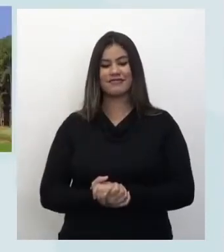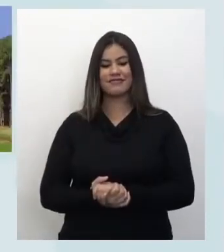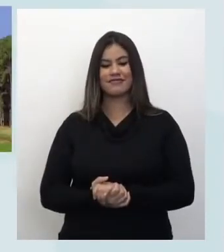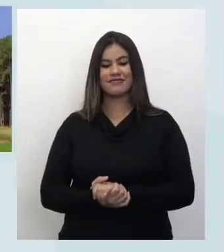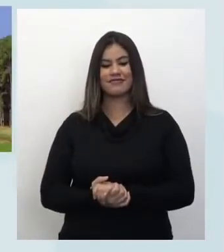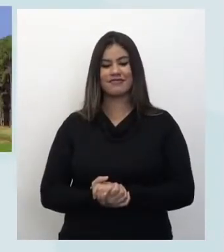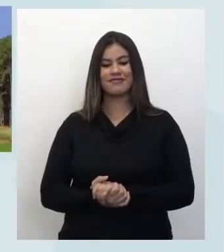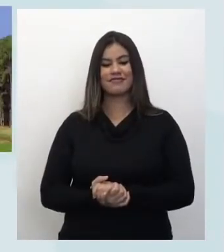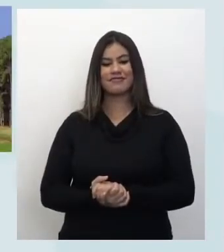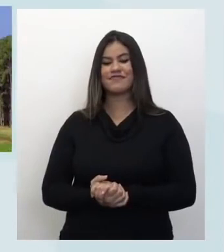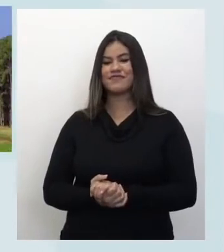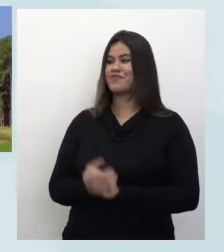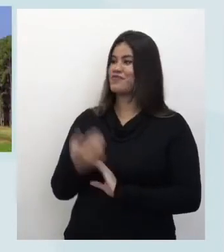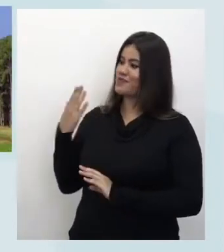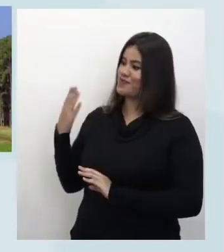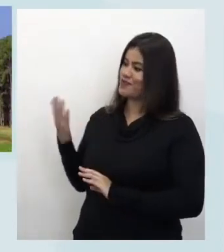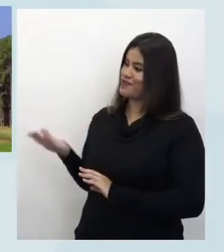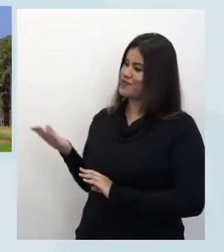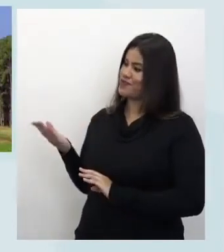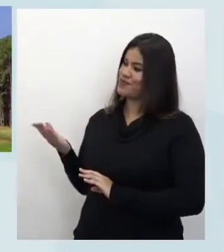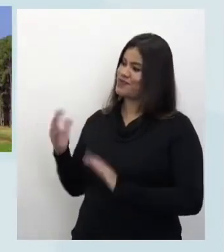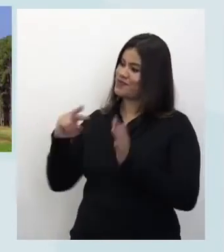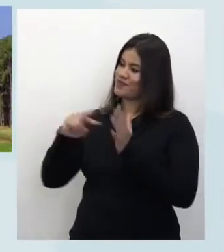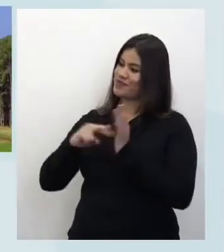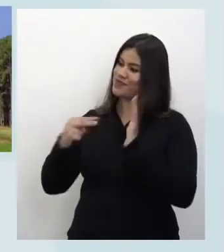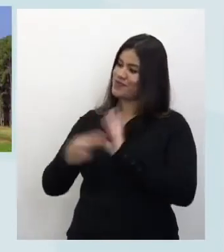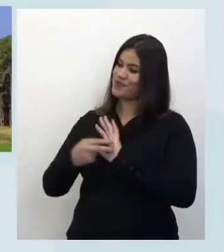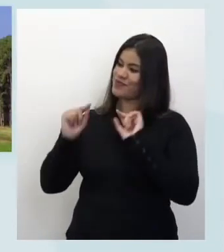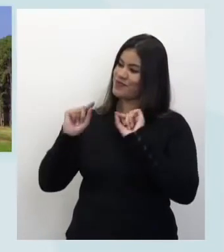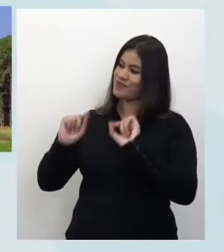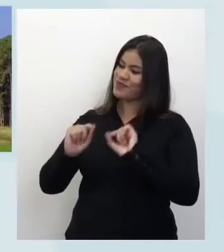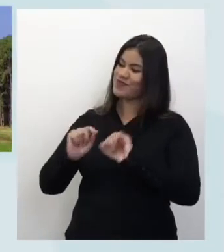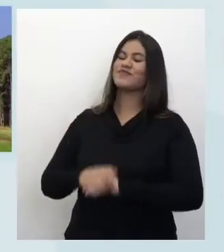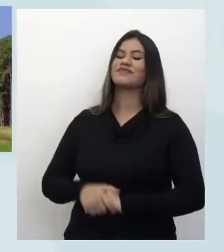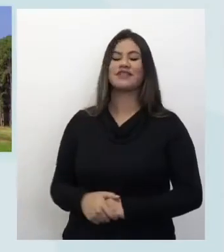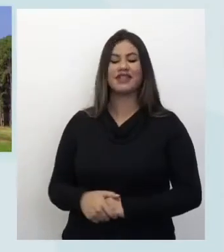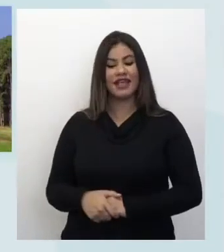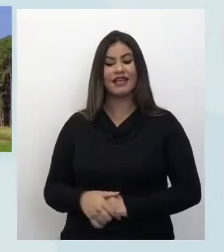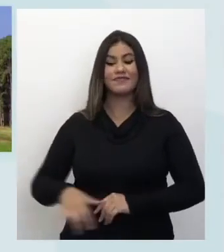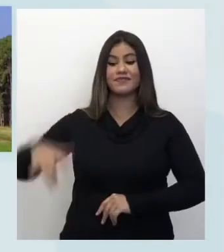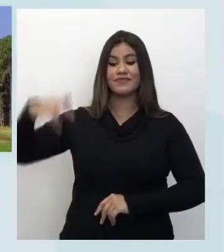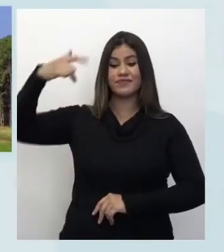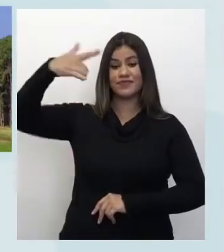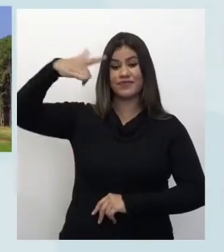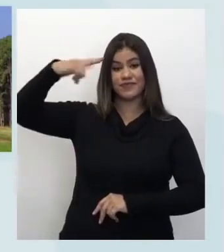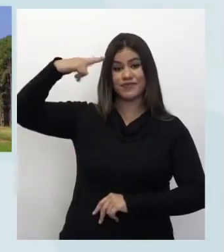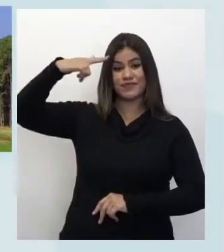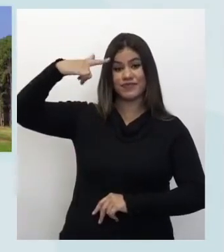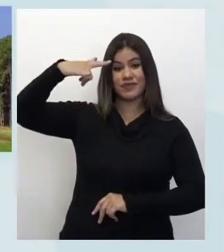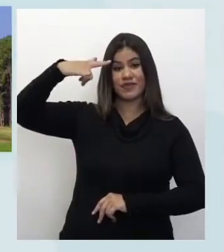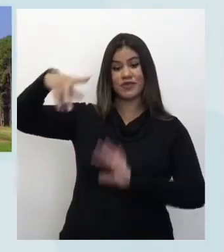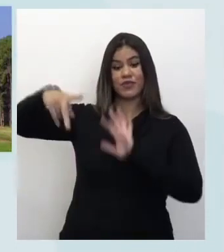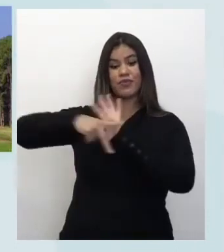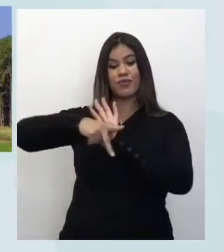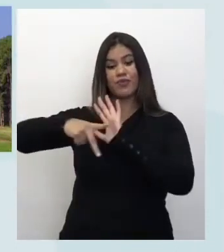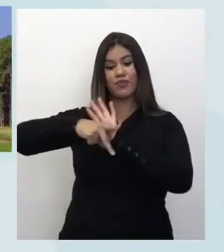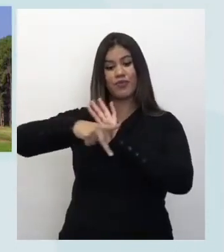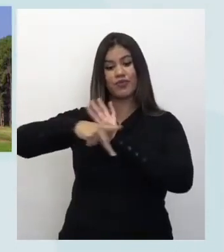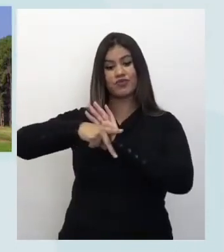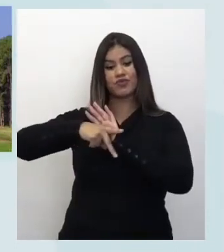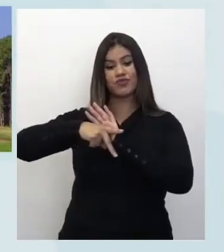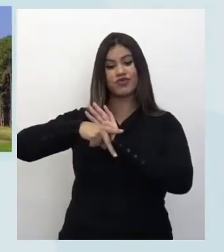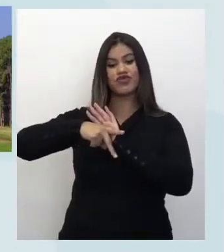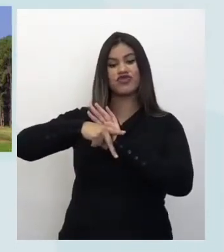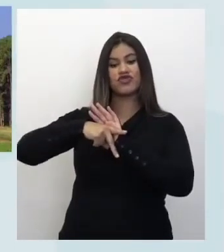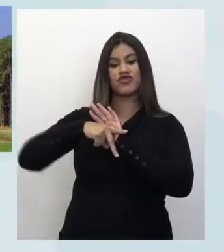Aí, nós temos o que significa, né? O que é? É uma imagem de satélite aí, né? De culturas